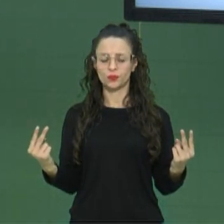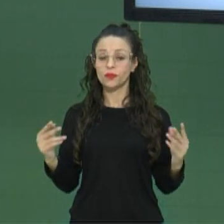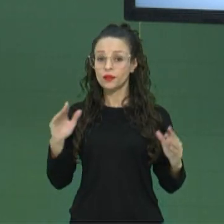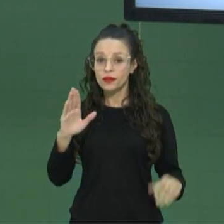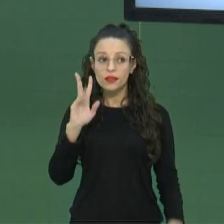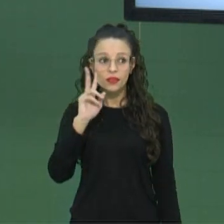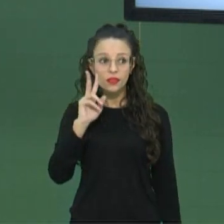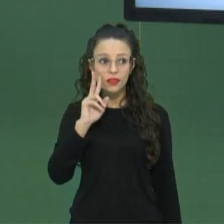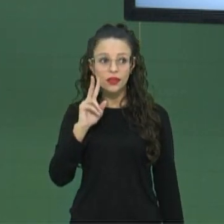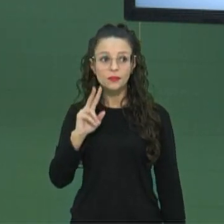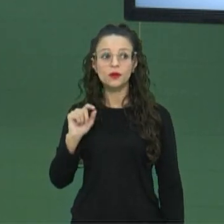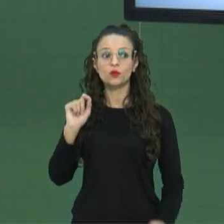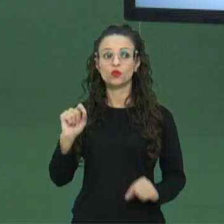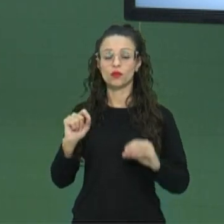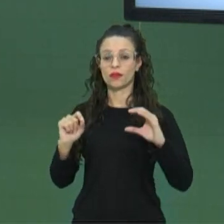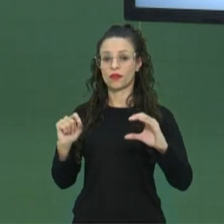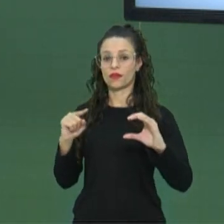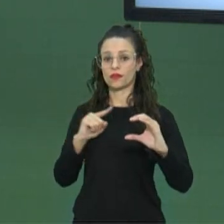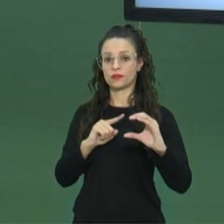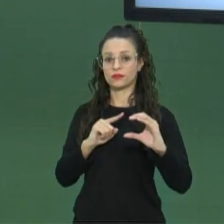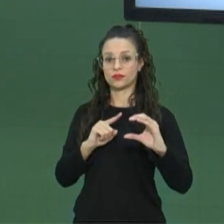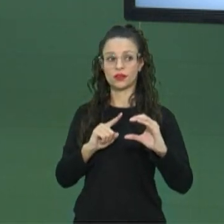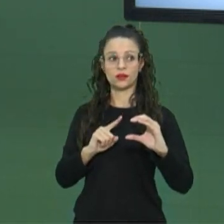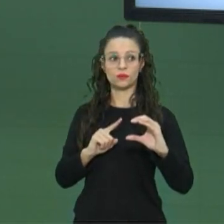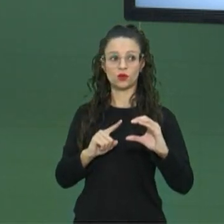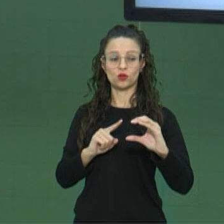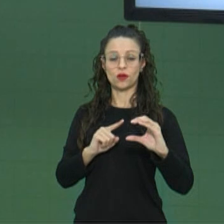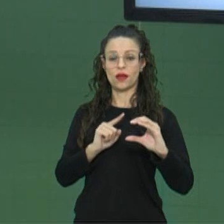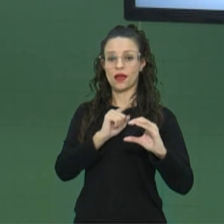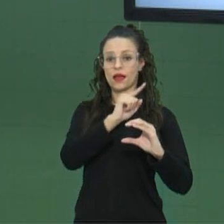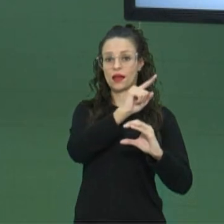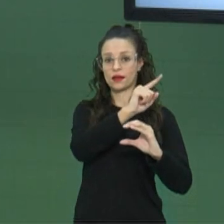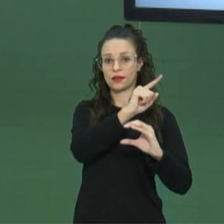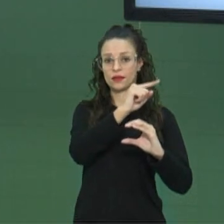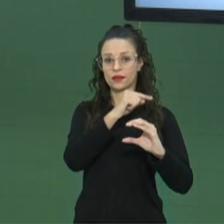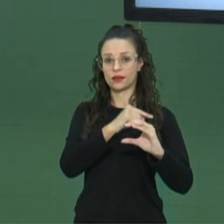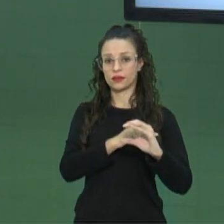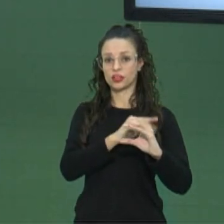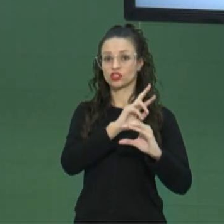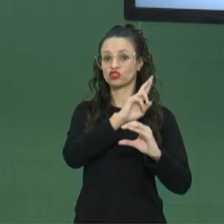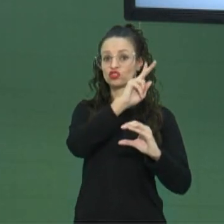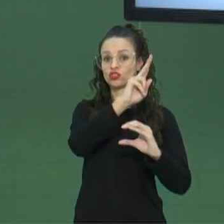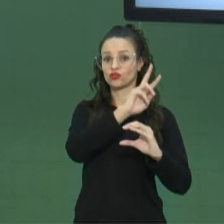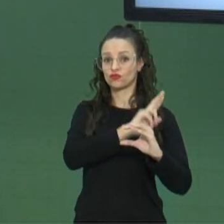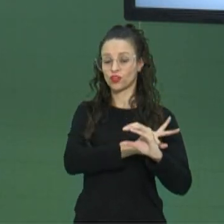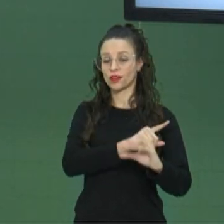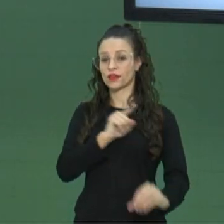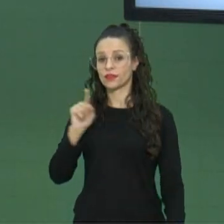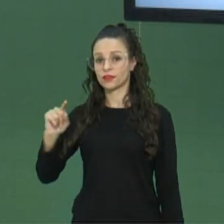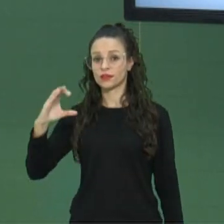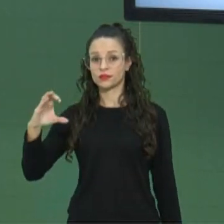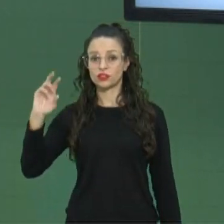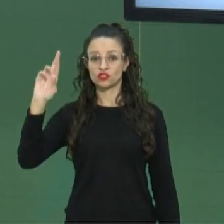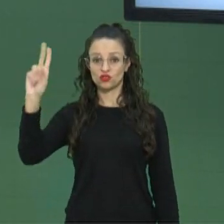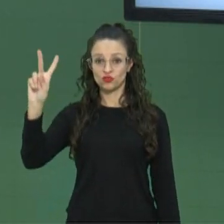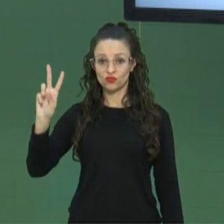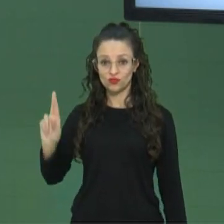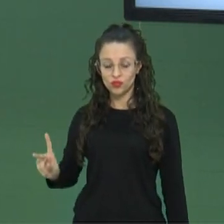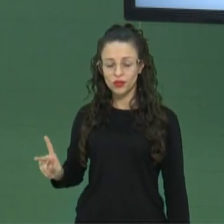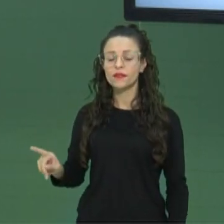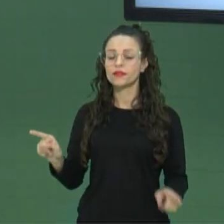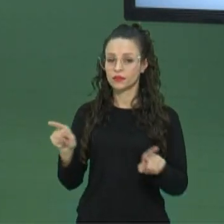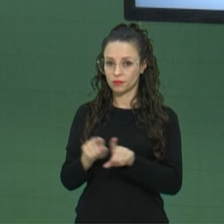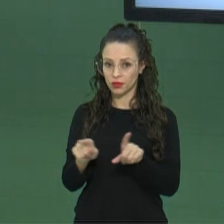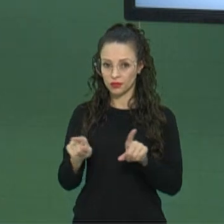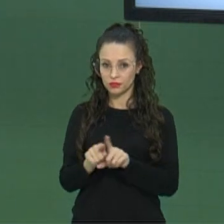lembra que esse carbono, o da esquerda, se liga a dois diferentes e o carbono da direita também possui dois